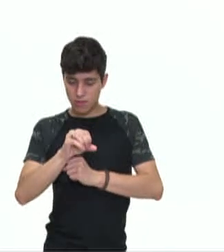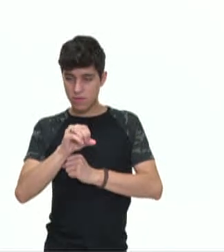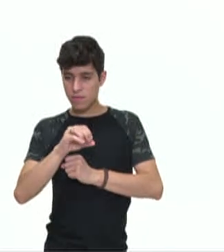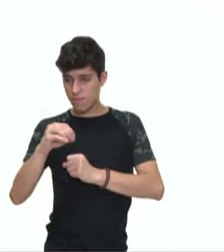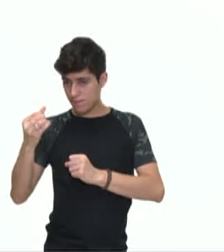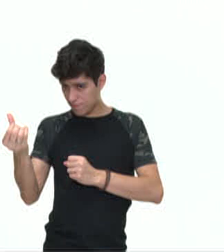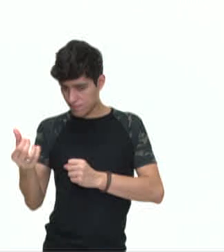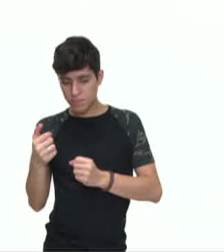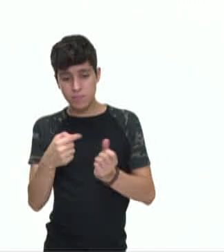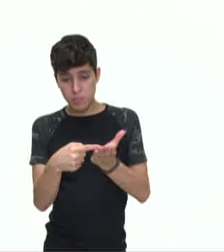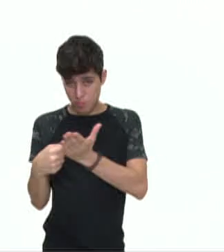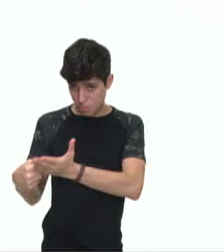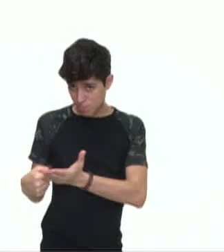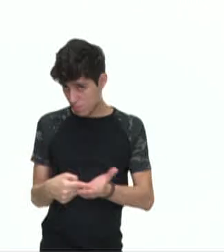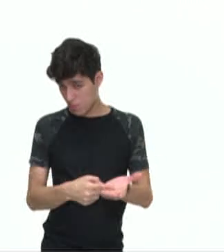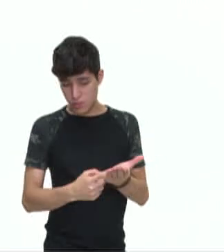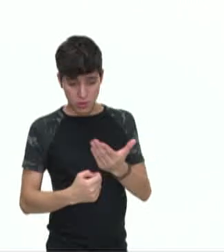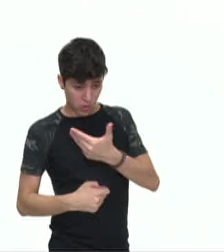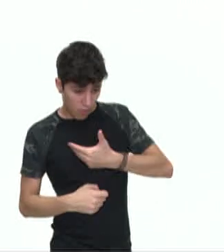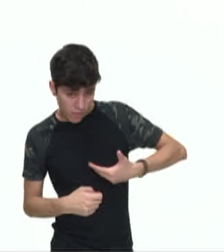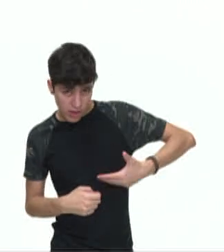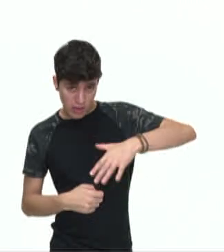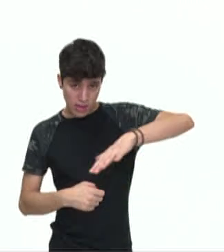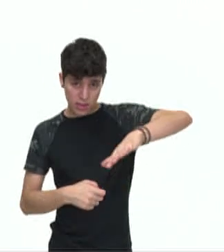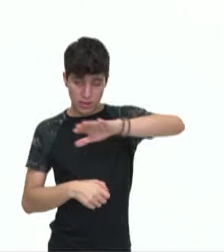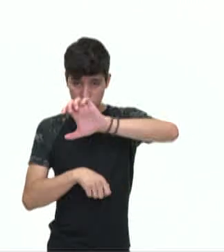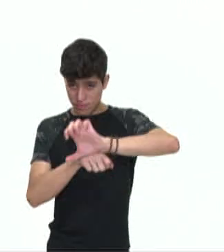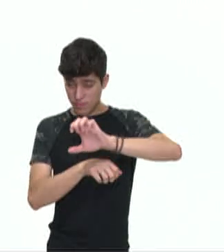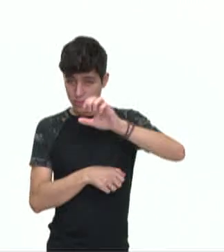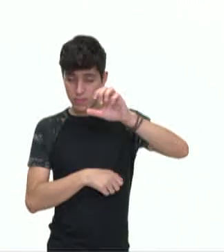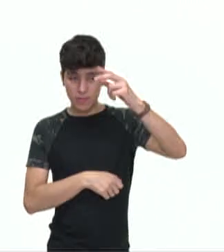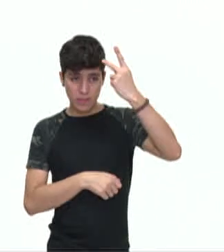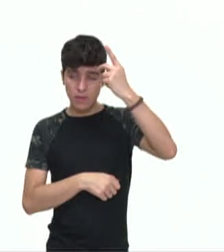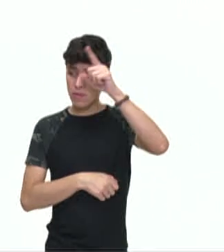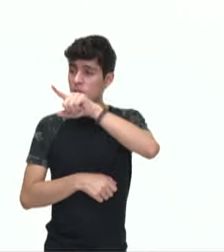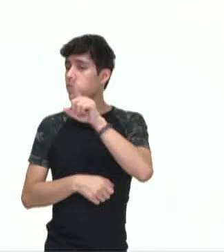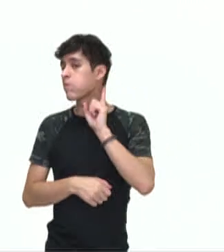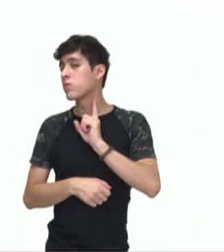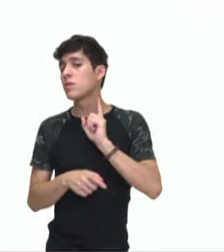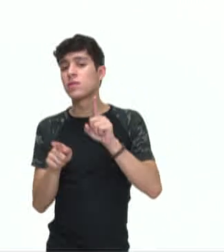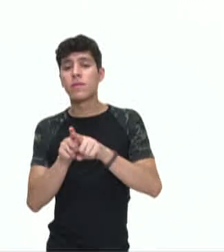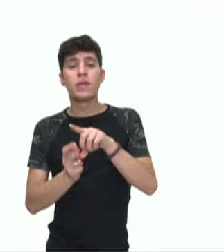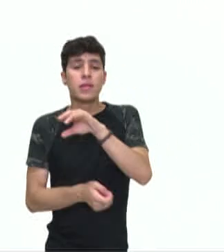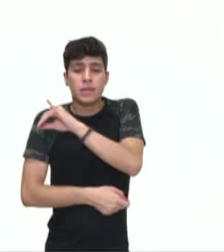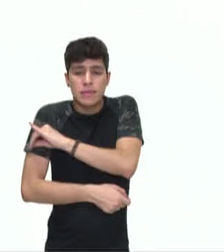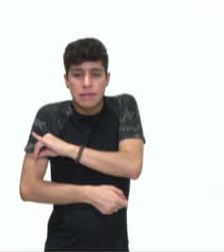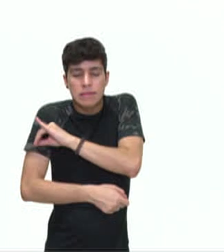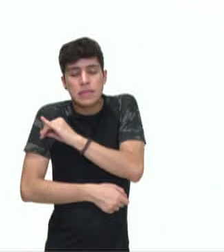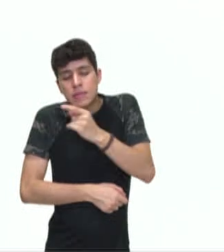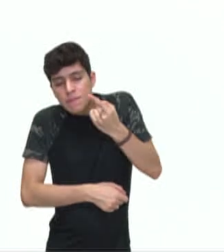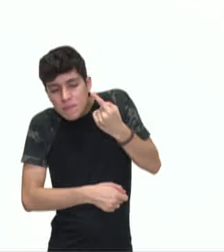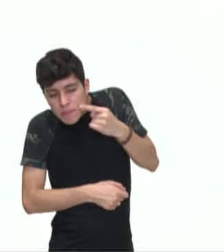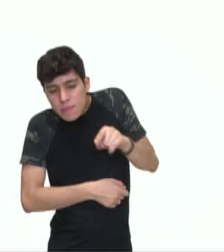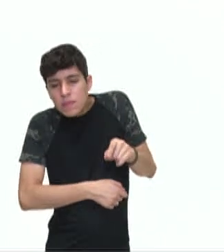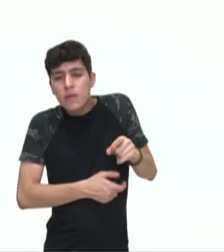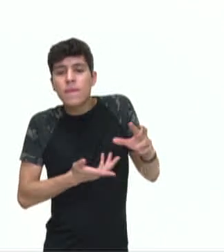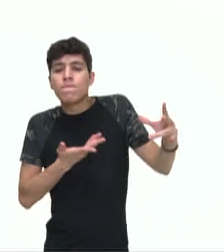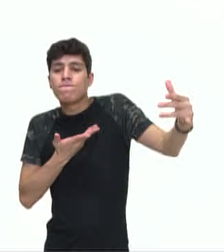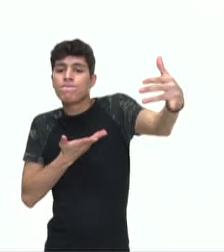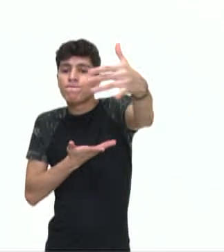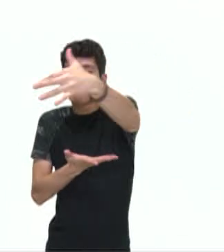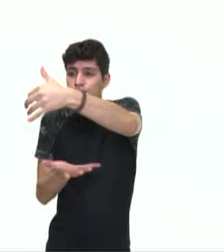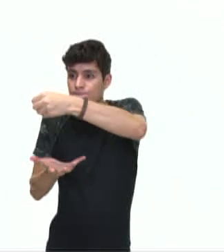acordo firmado entre governadores dos estados de São Paulo, Minas Gerais e Rio de Janeiro, prevendo a colheita de uma